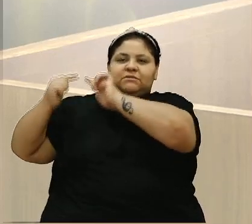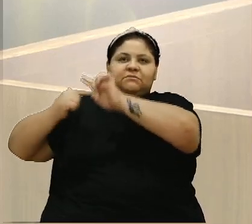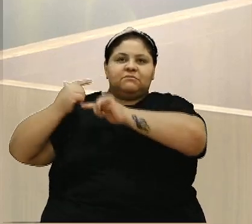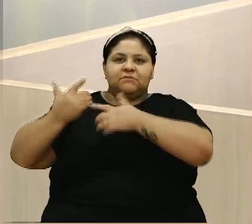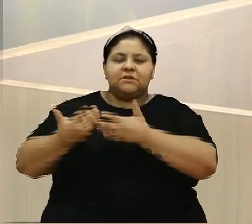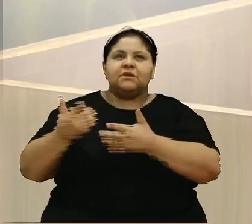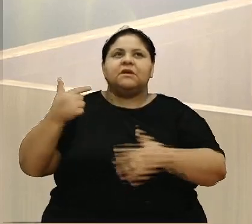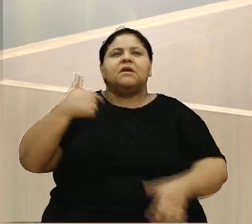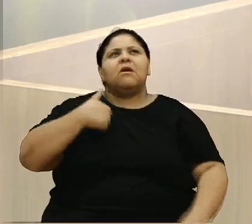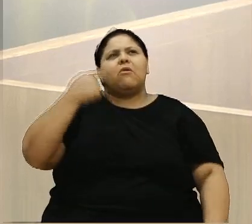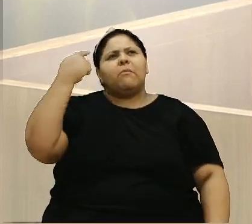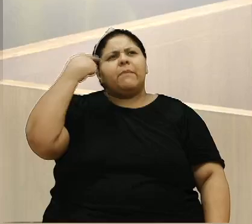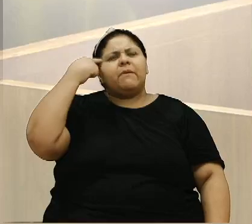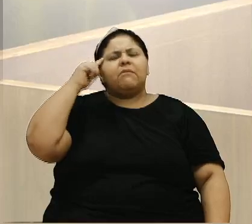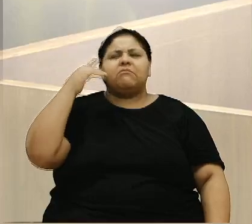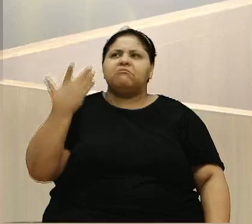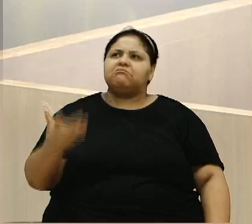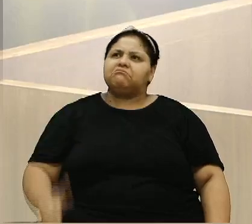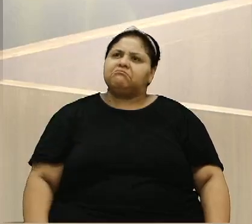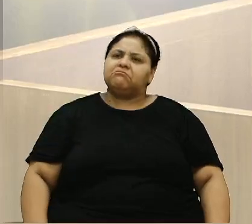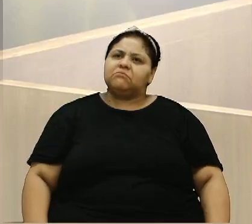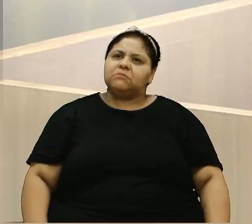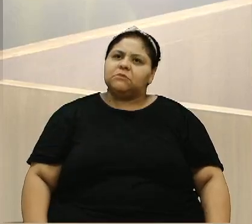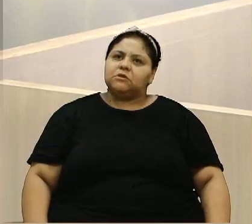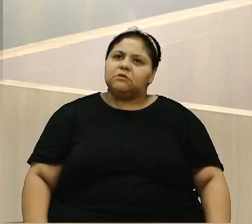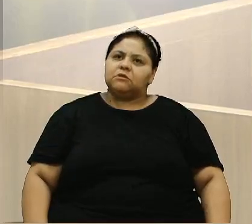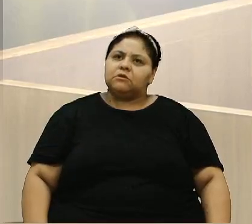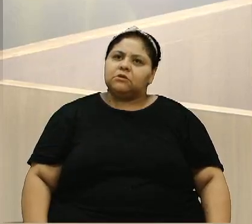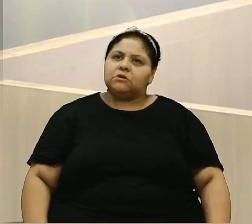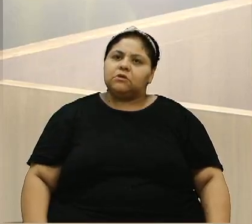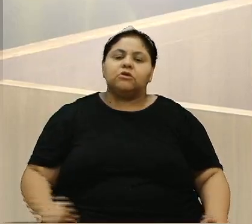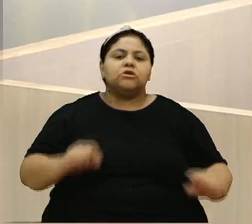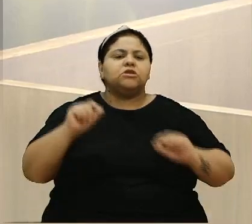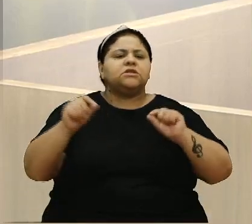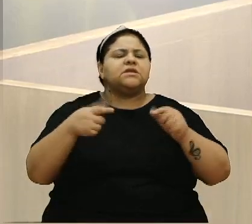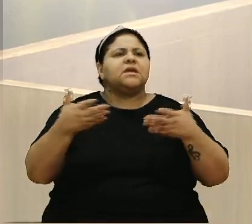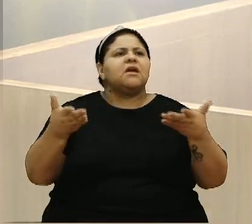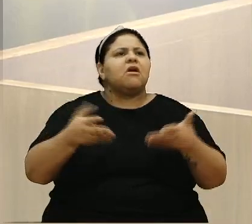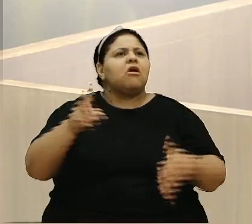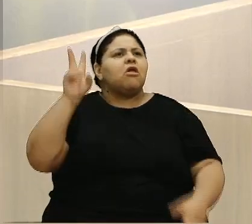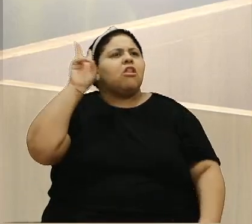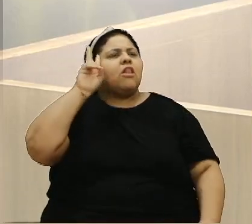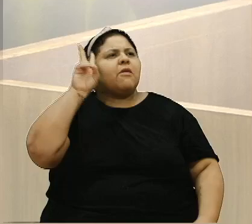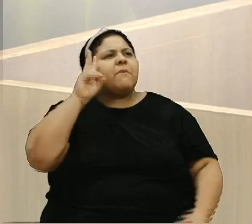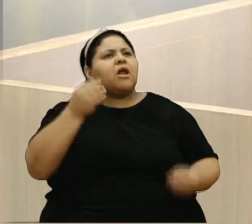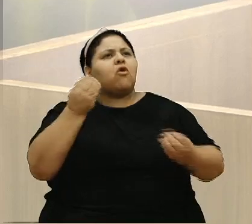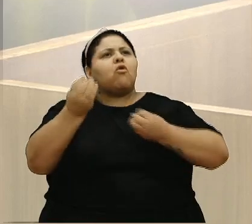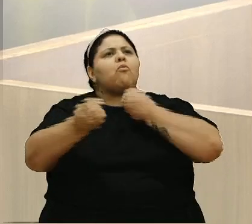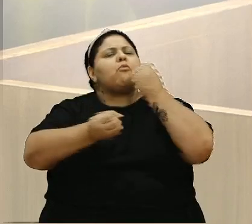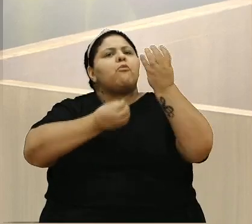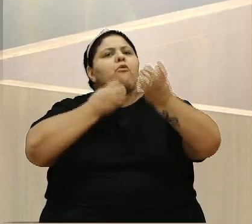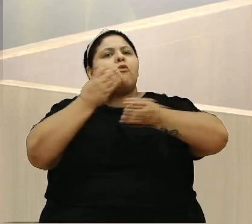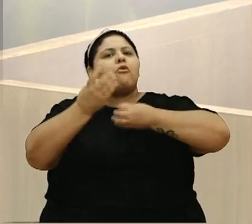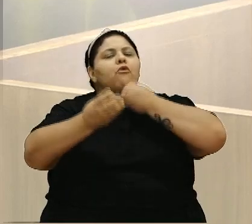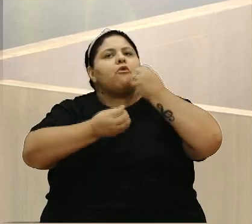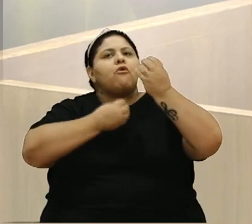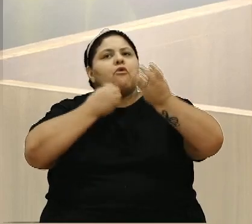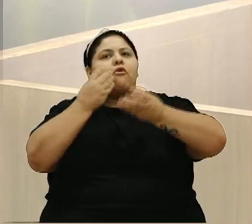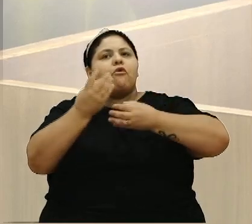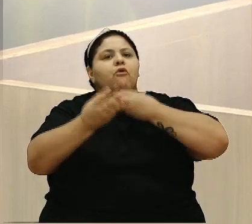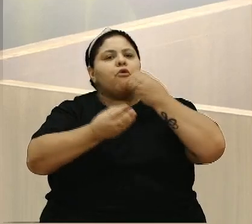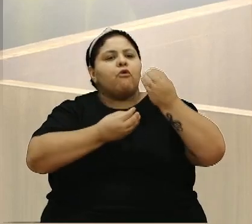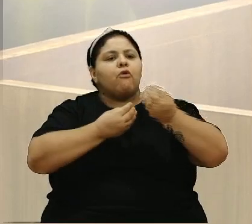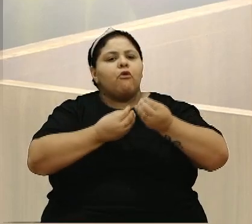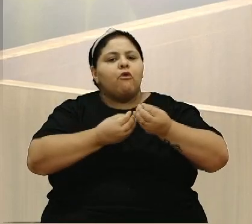aí eu pensei, puxa vida, de quem eu vou lembrar como poeta para levar para a casa do